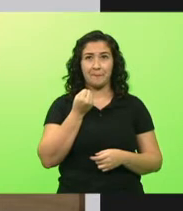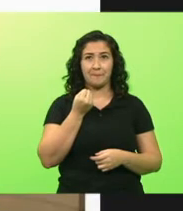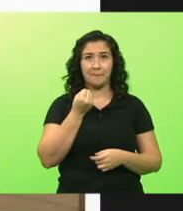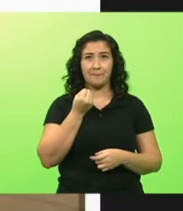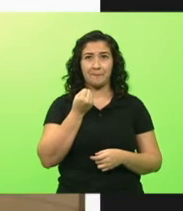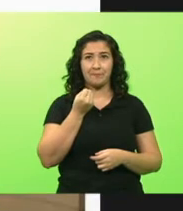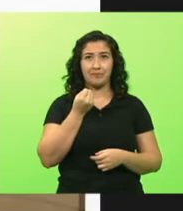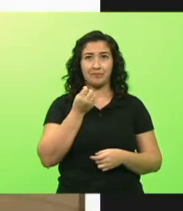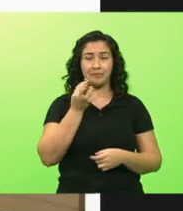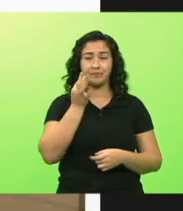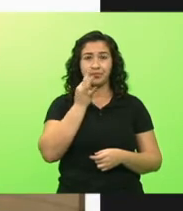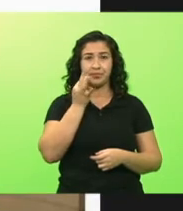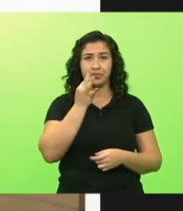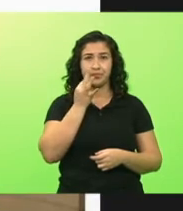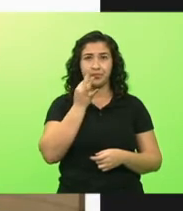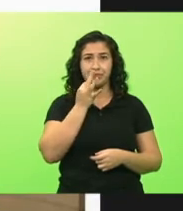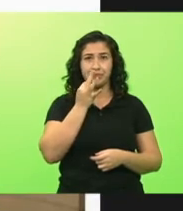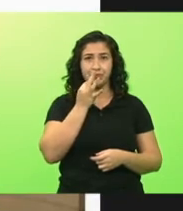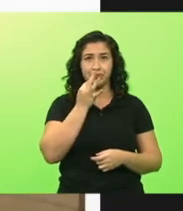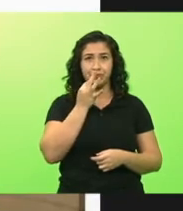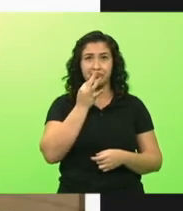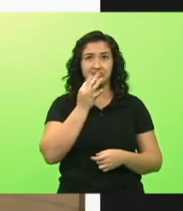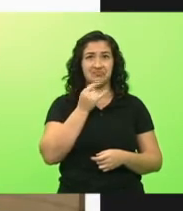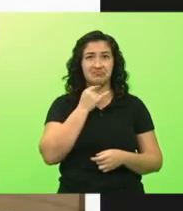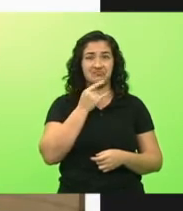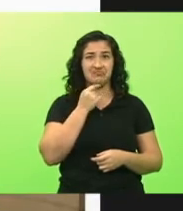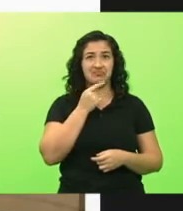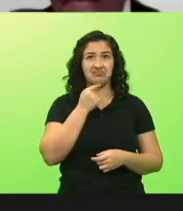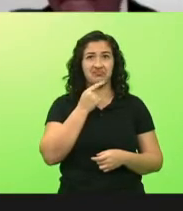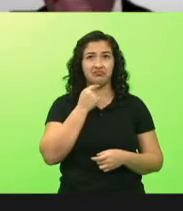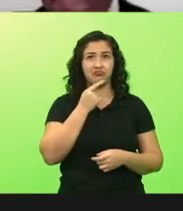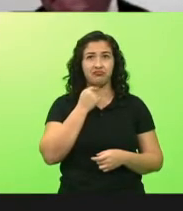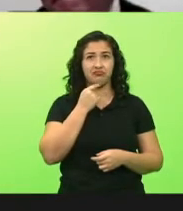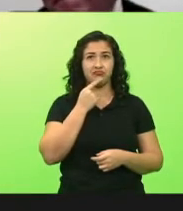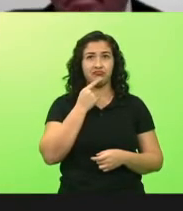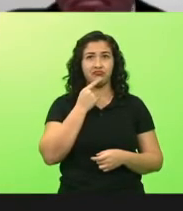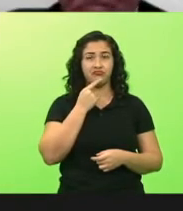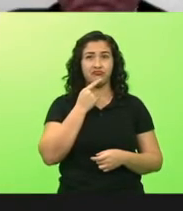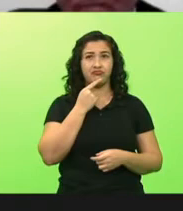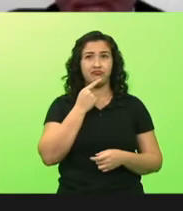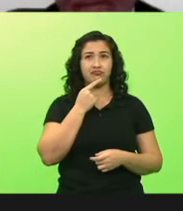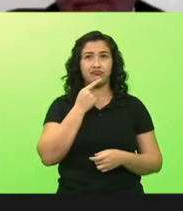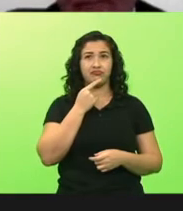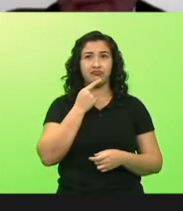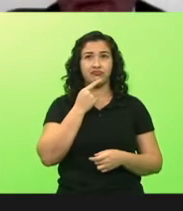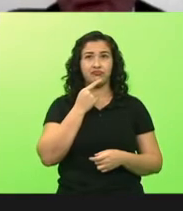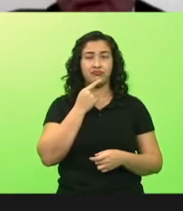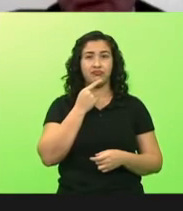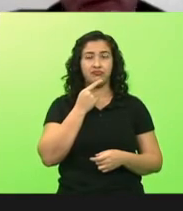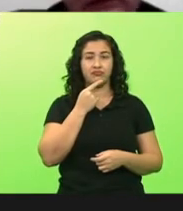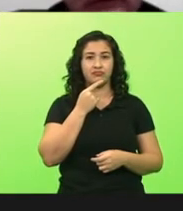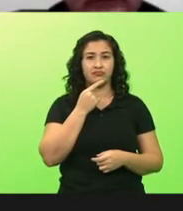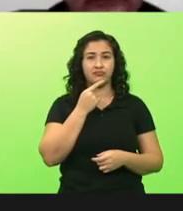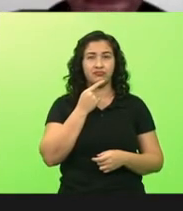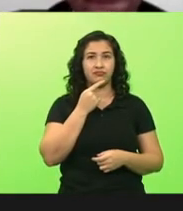Fernando Krelin. Eu não estou conseguindo aqui, mas... Oh, meu Deus, deixa eu ver aqui o que deu.